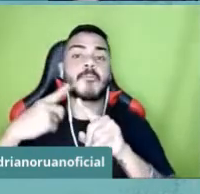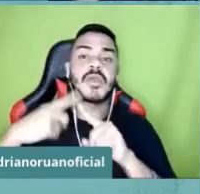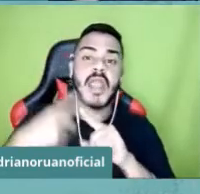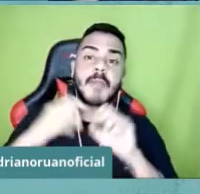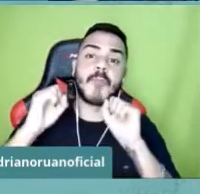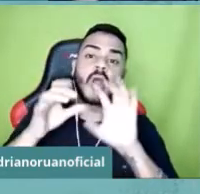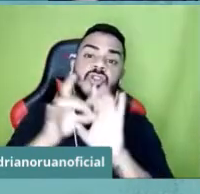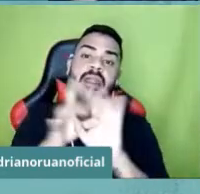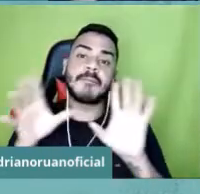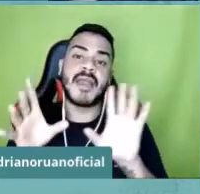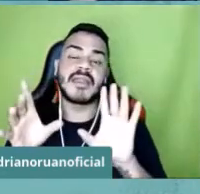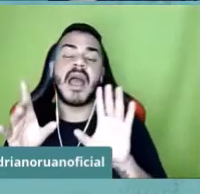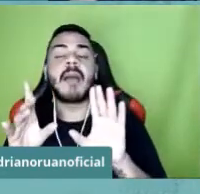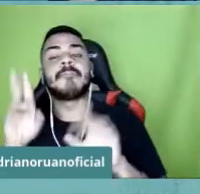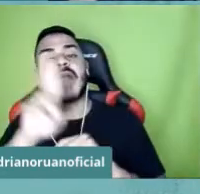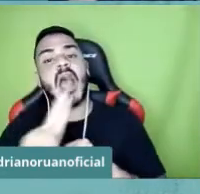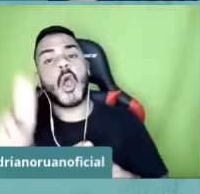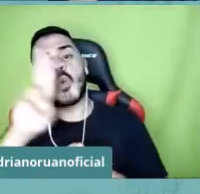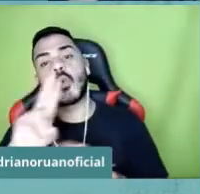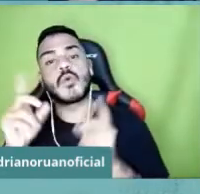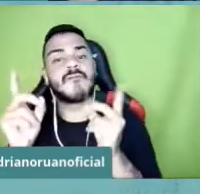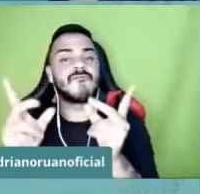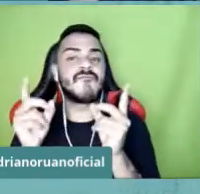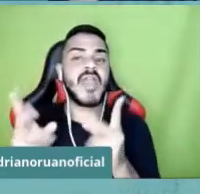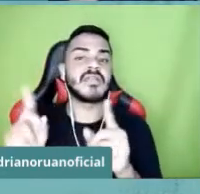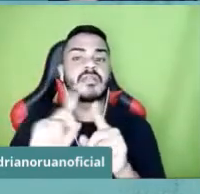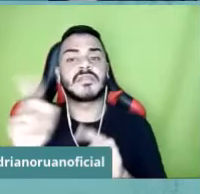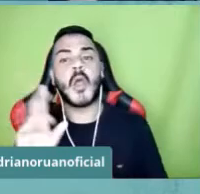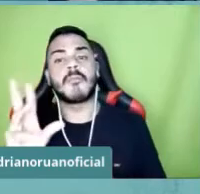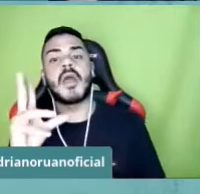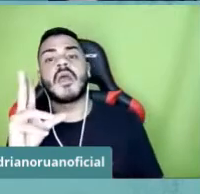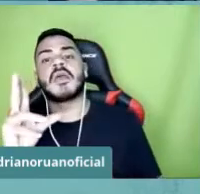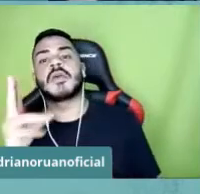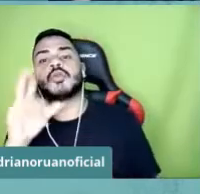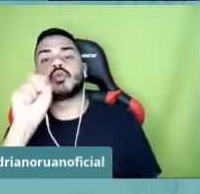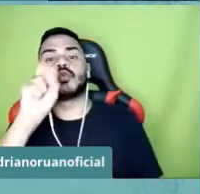liberada para uso comercial, não para implantação no via SUS.